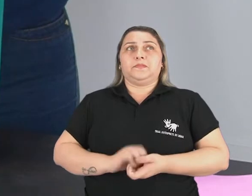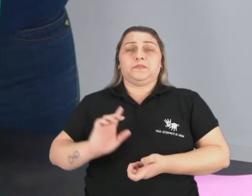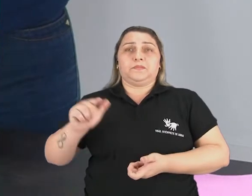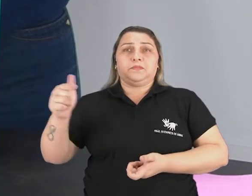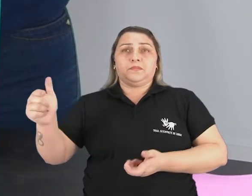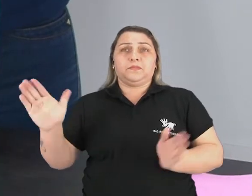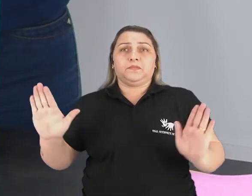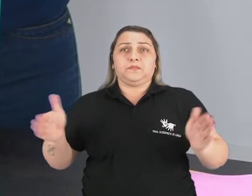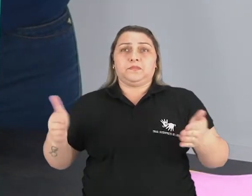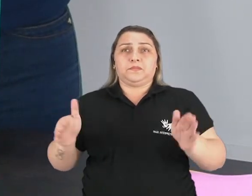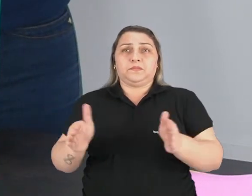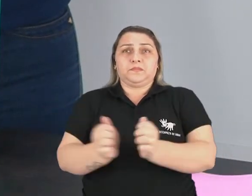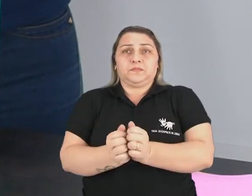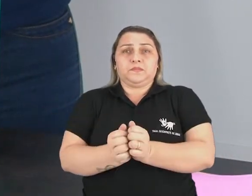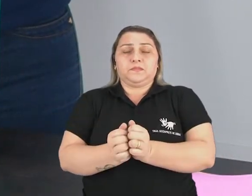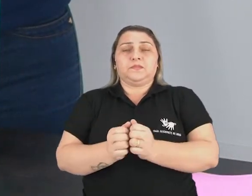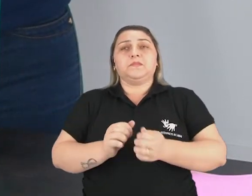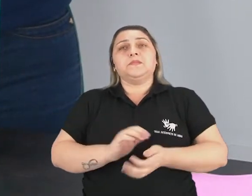outro tamanho.